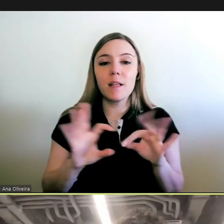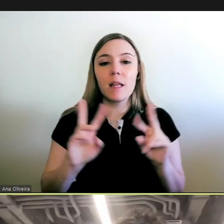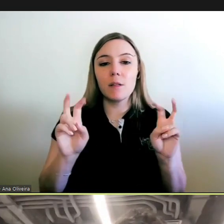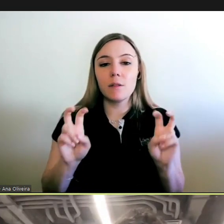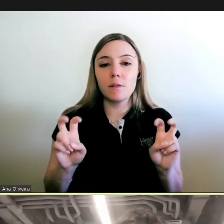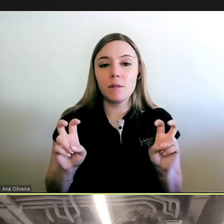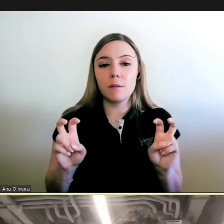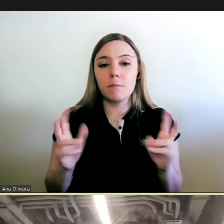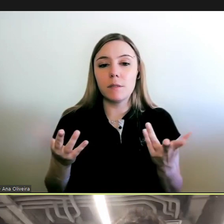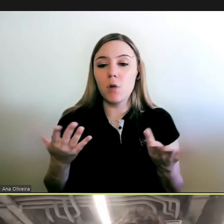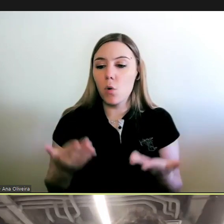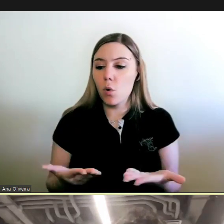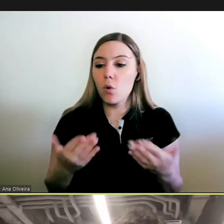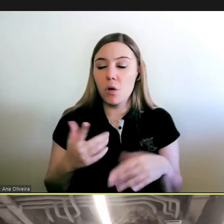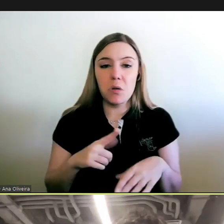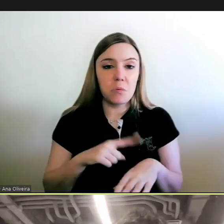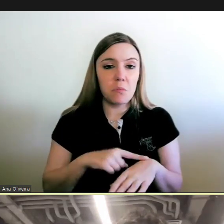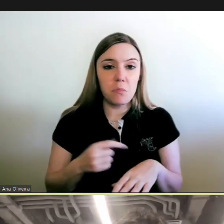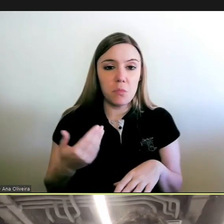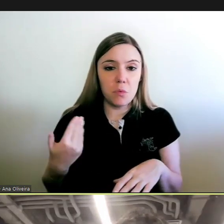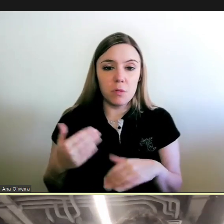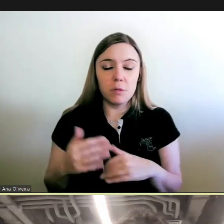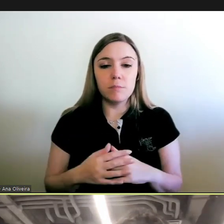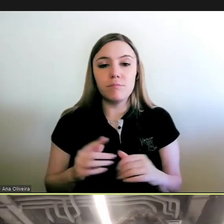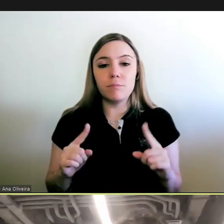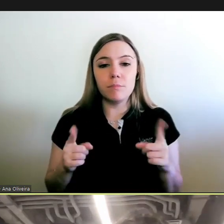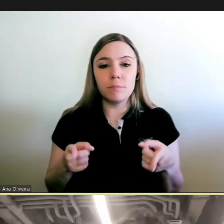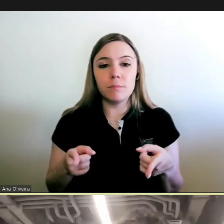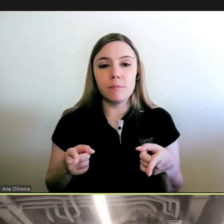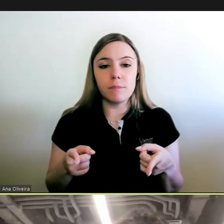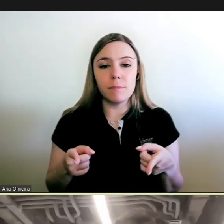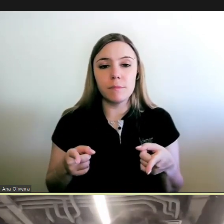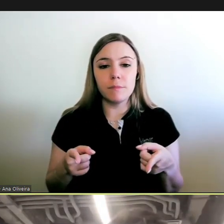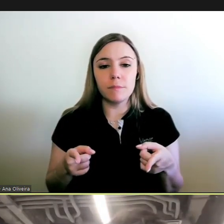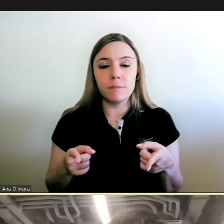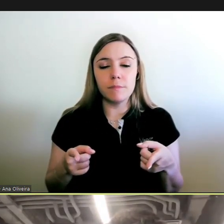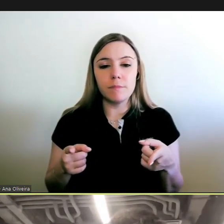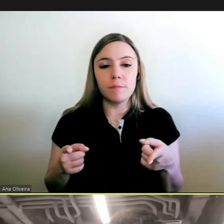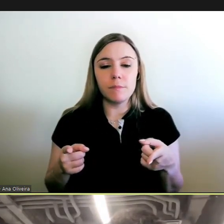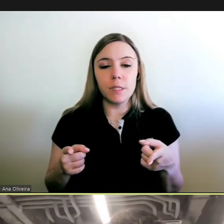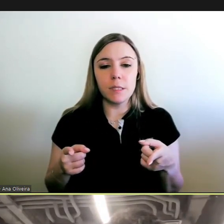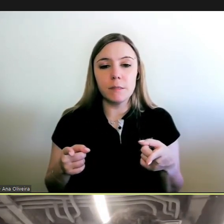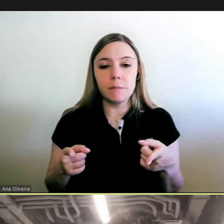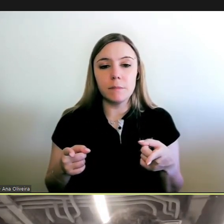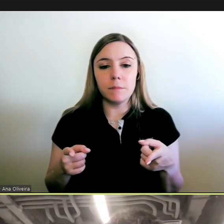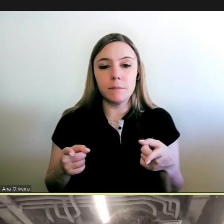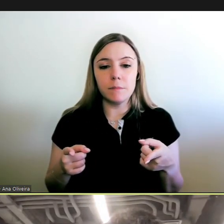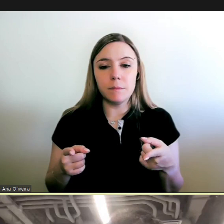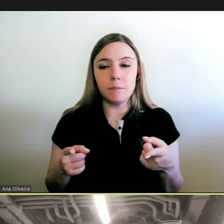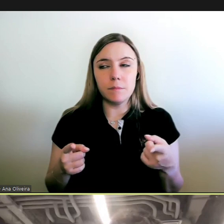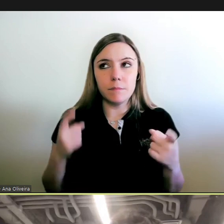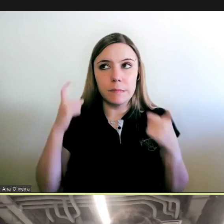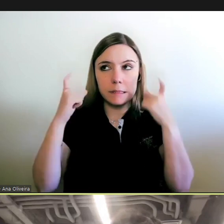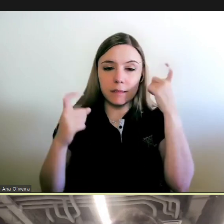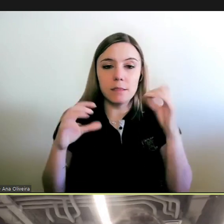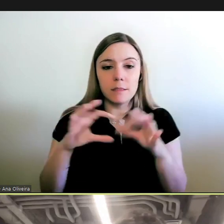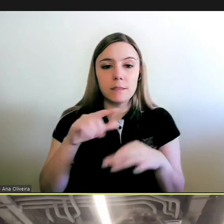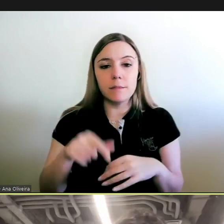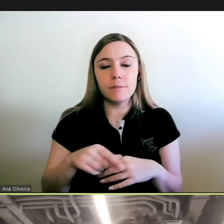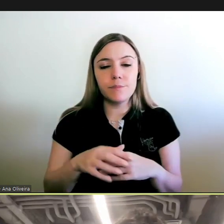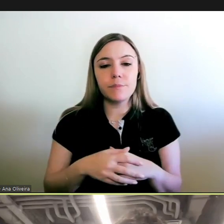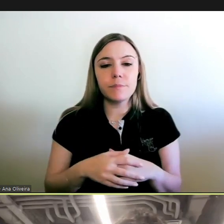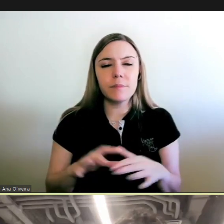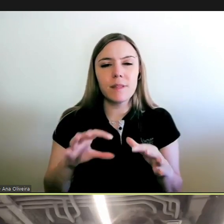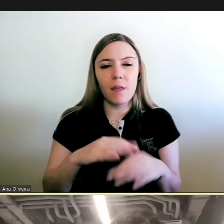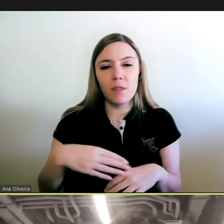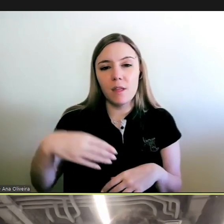particularmente atual e que começa a entrar-nos nas nossas cabeças e na agenda de todos, que tem a ver com a inteligência artificial. Eu